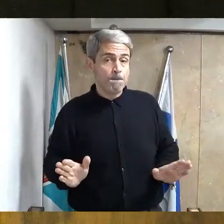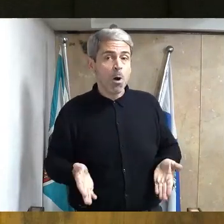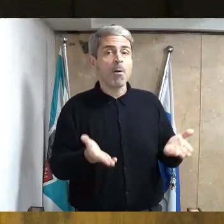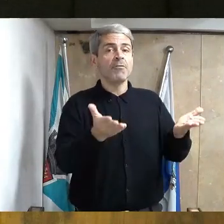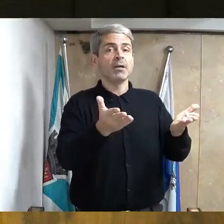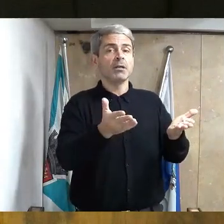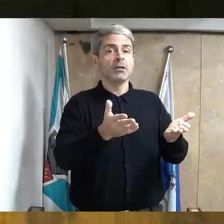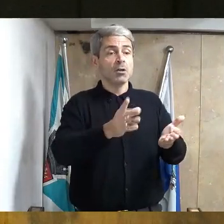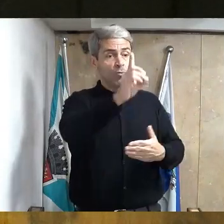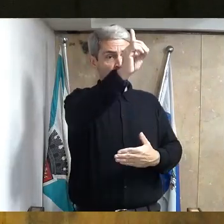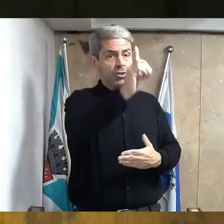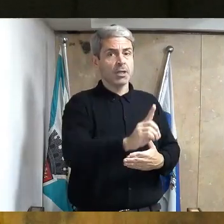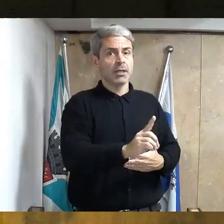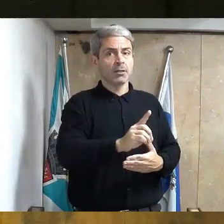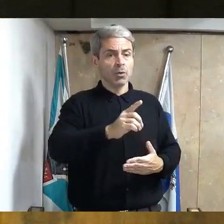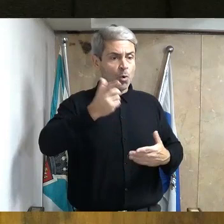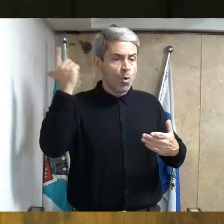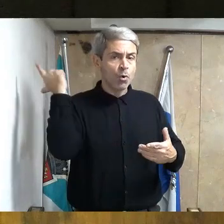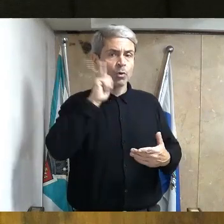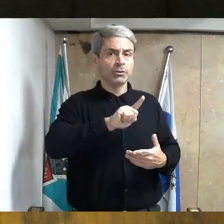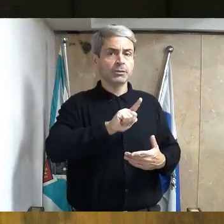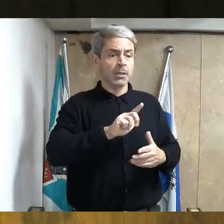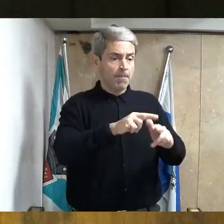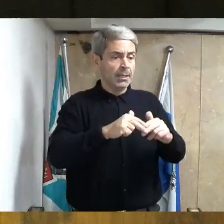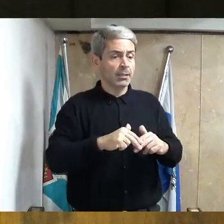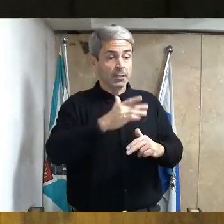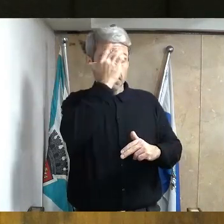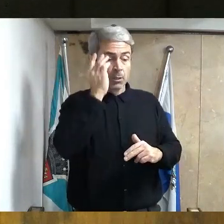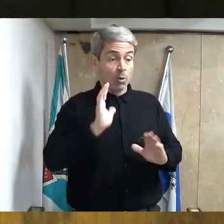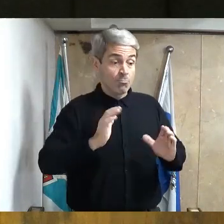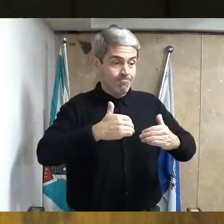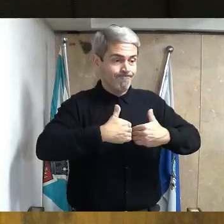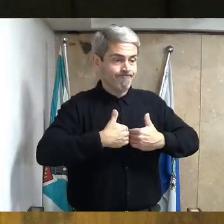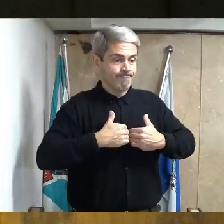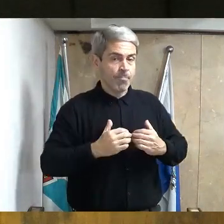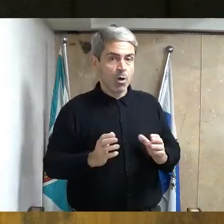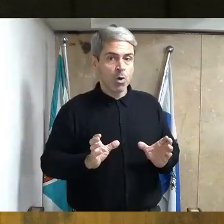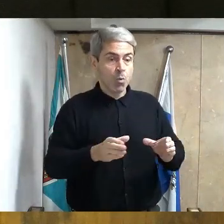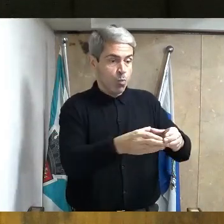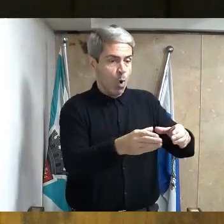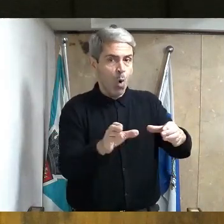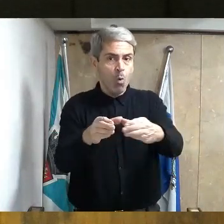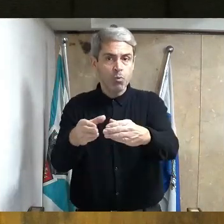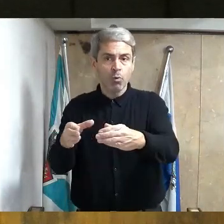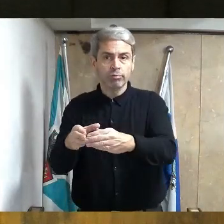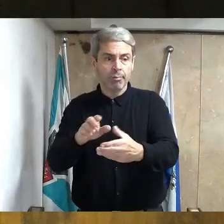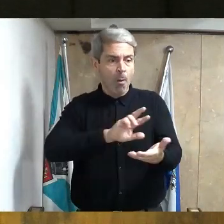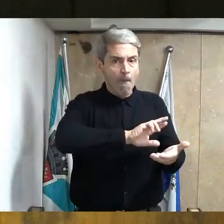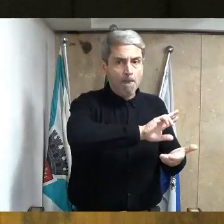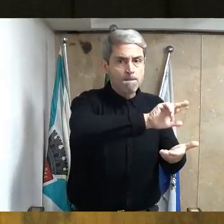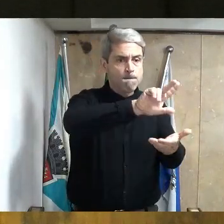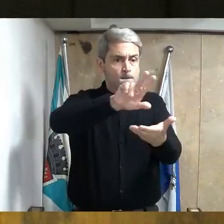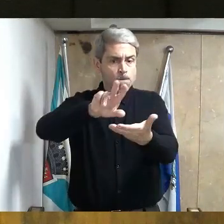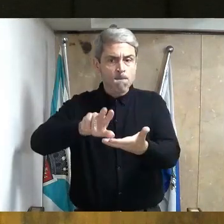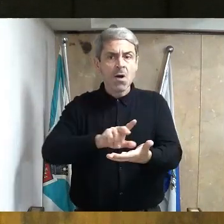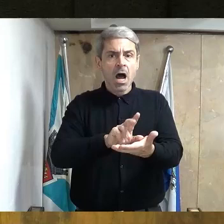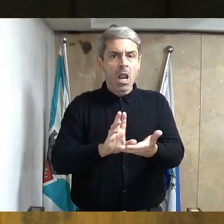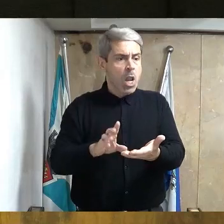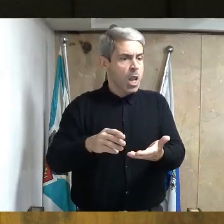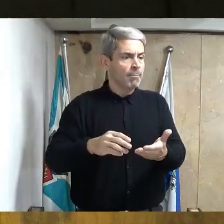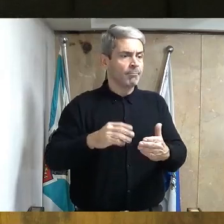para o diagnóstico do transtorno do espectro autista, com equipes multidisciplinar, composta por